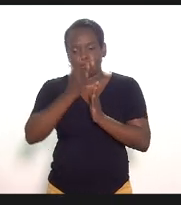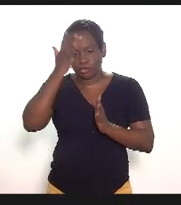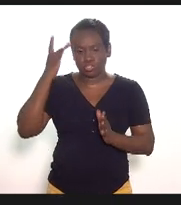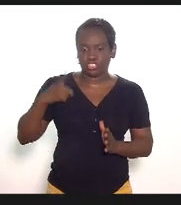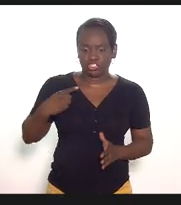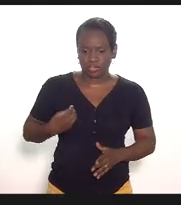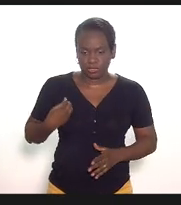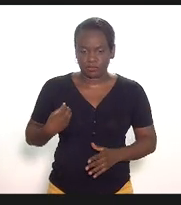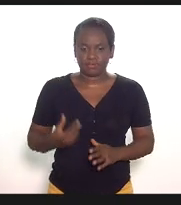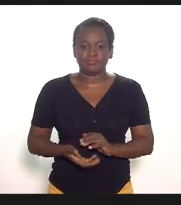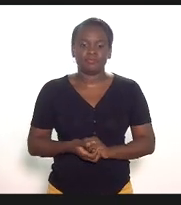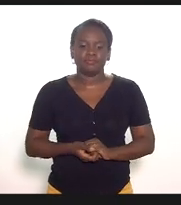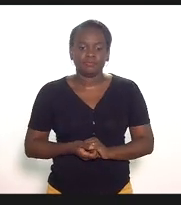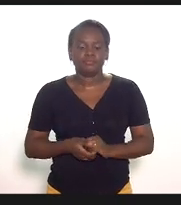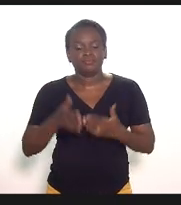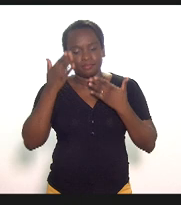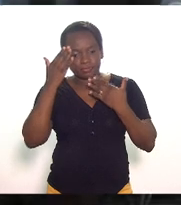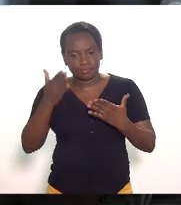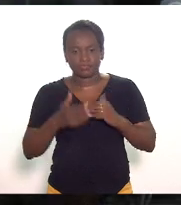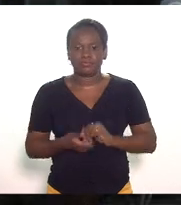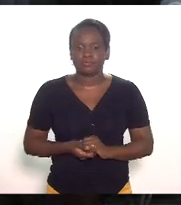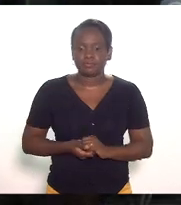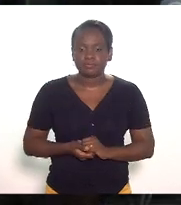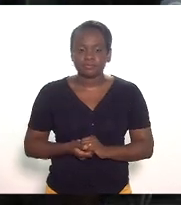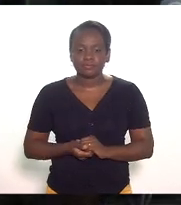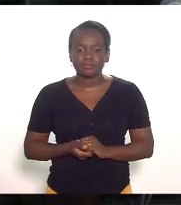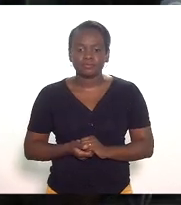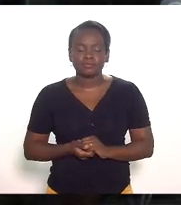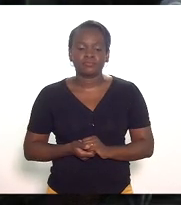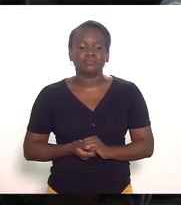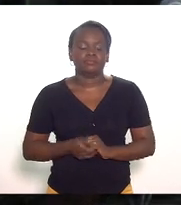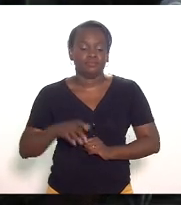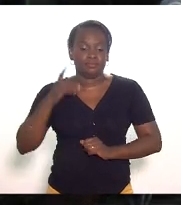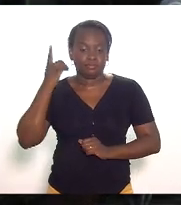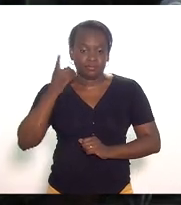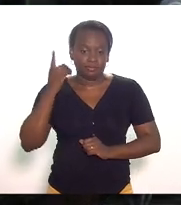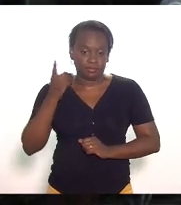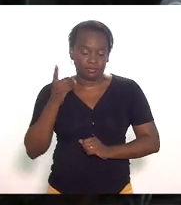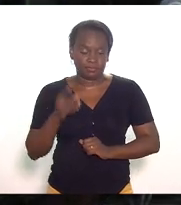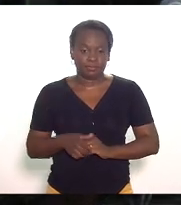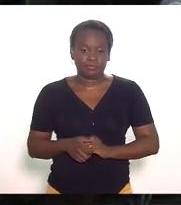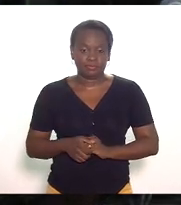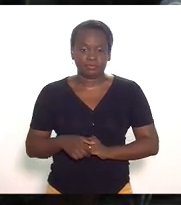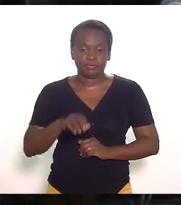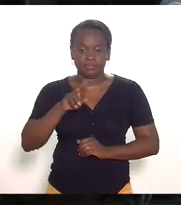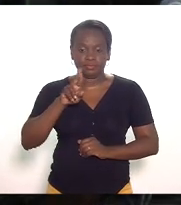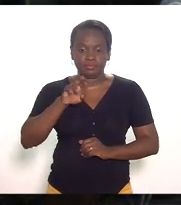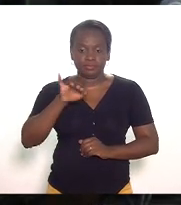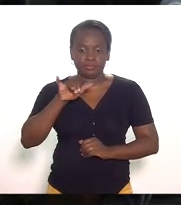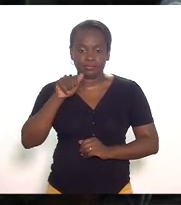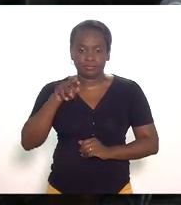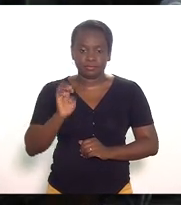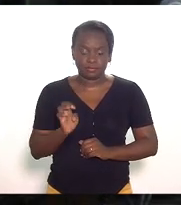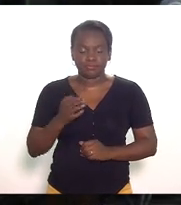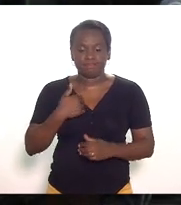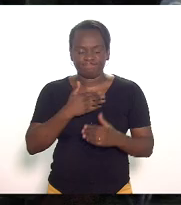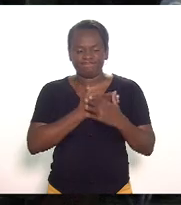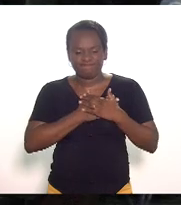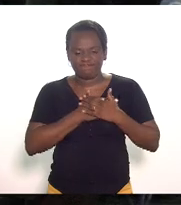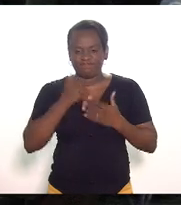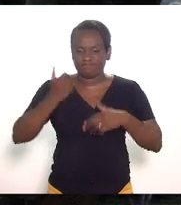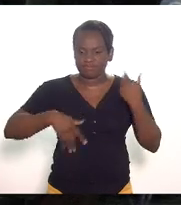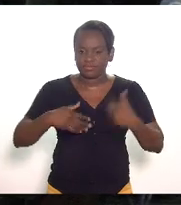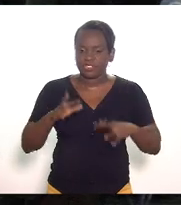aqui. Obrigada. Deputada enfermeira Rejane, me solidarizo com a fala de